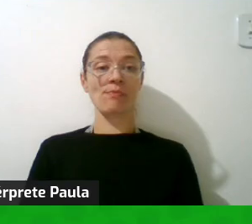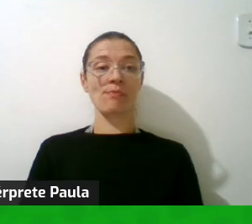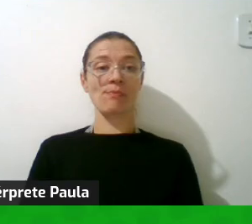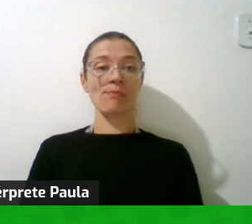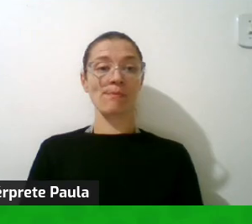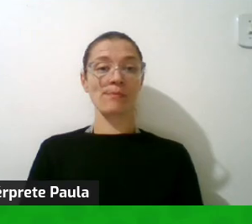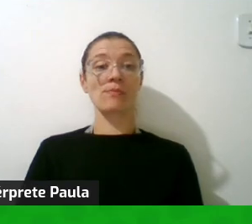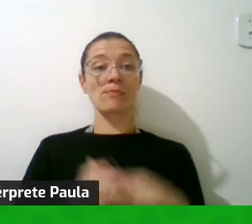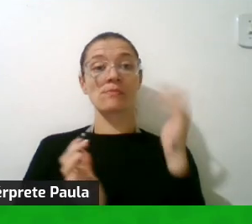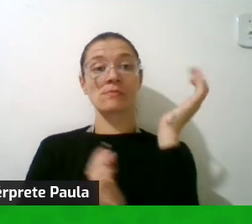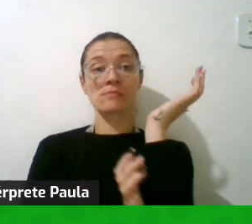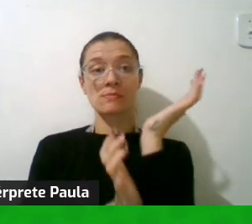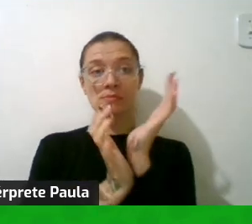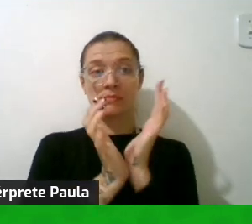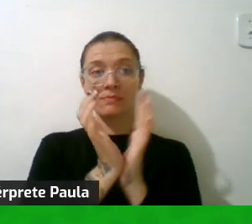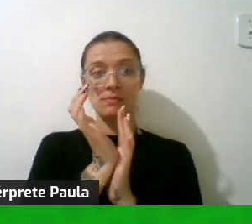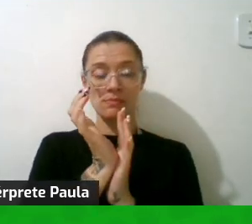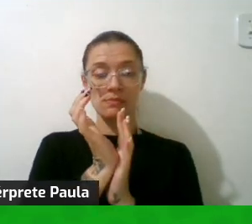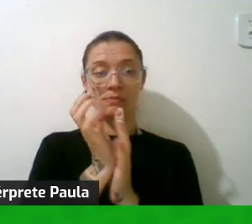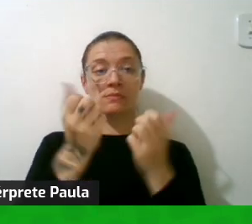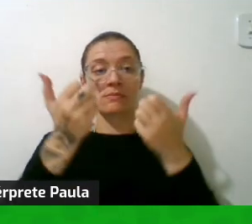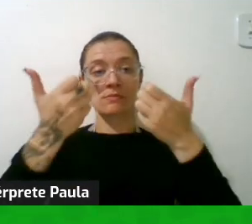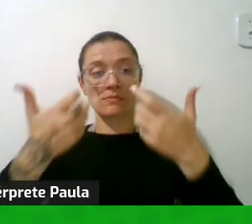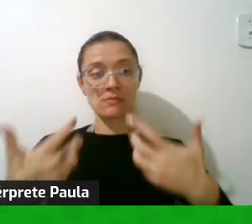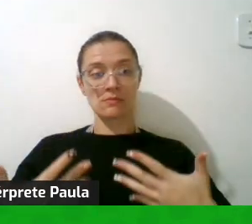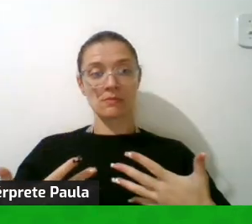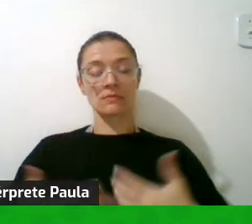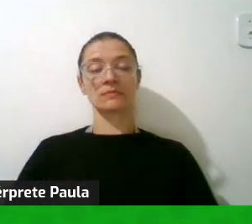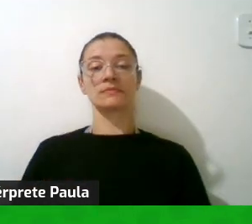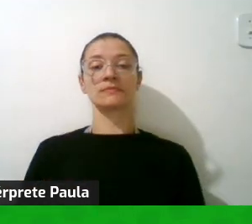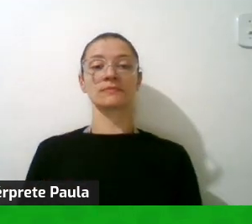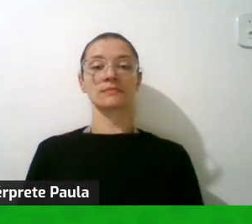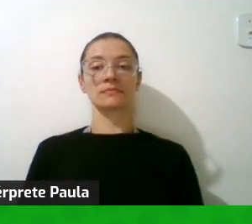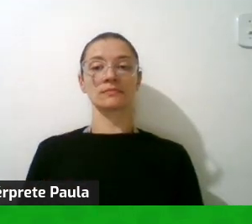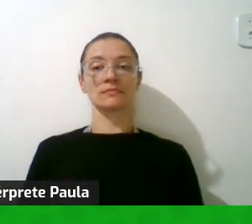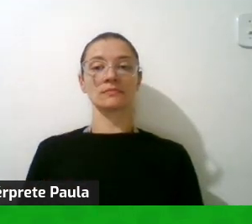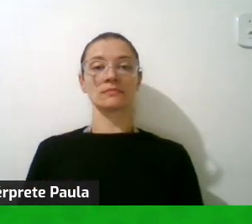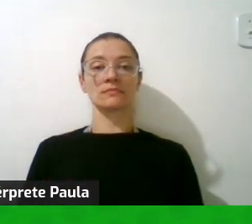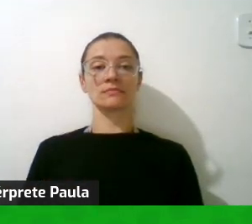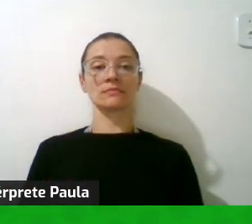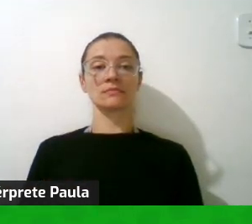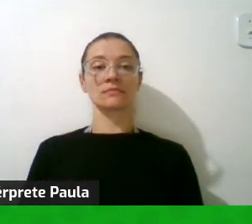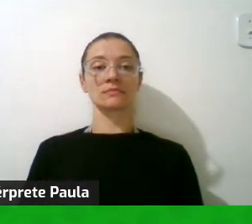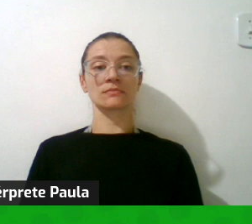descrição, e o meu intervalo, que é a